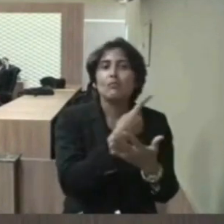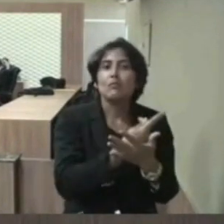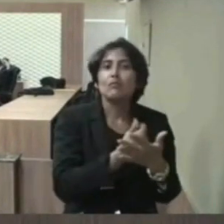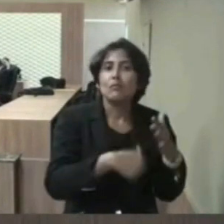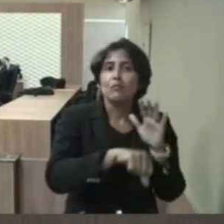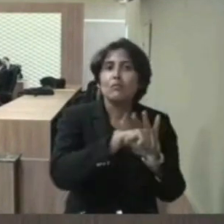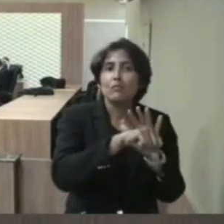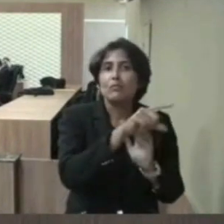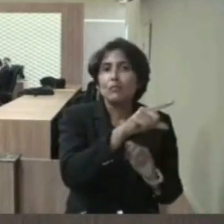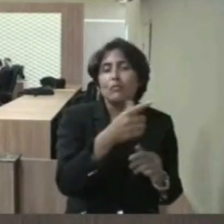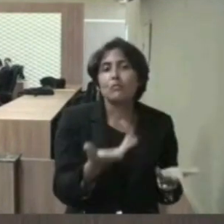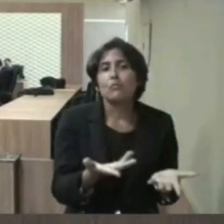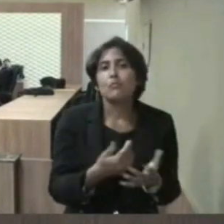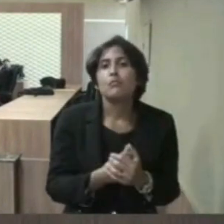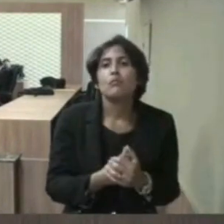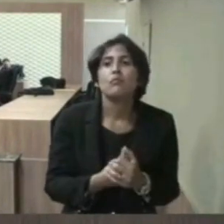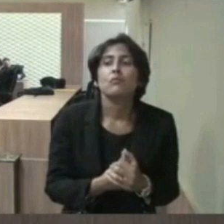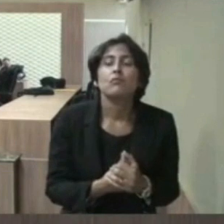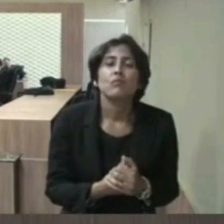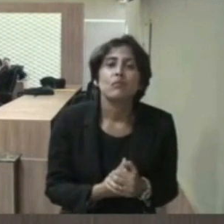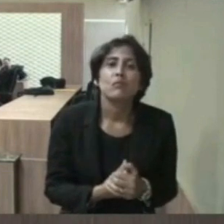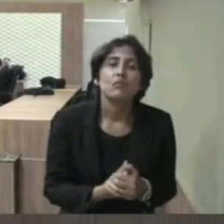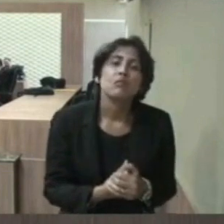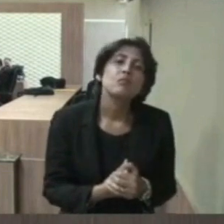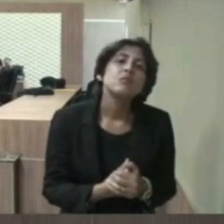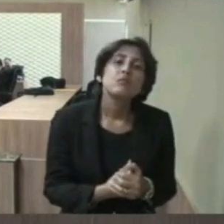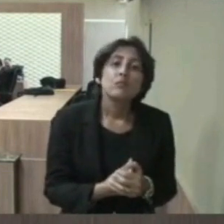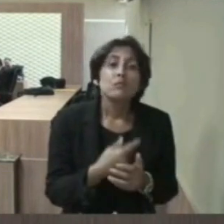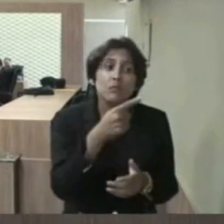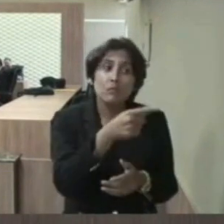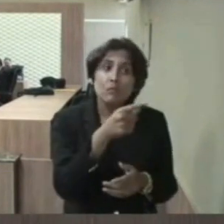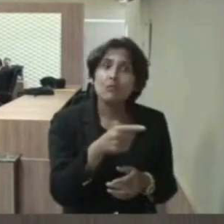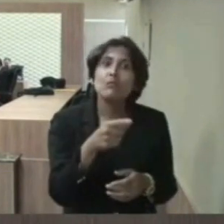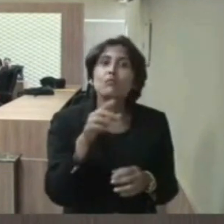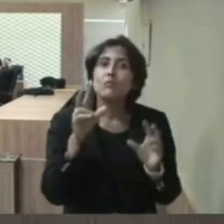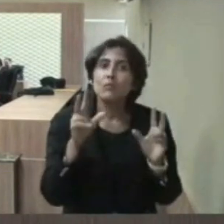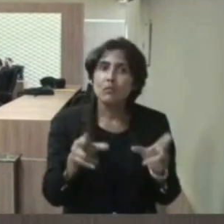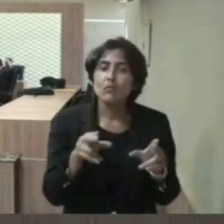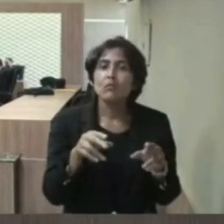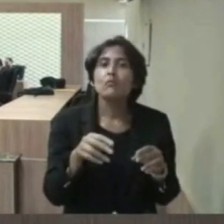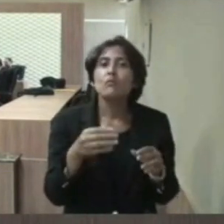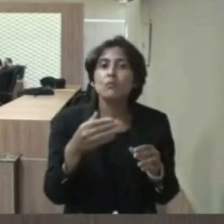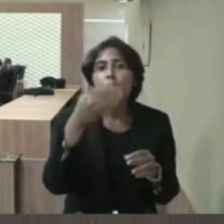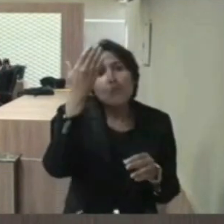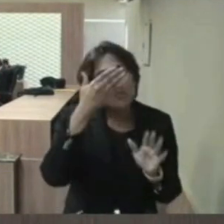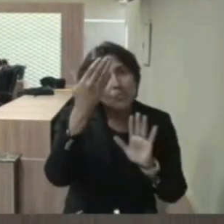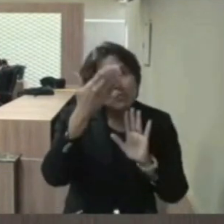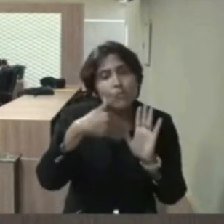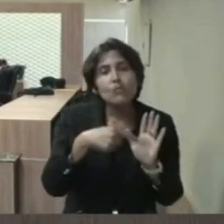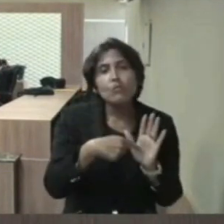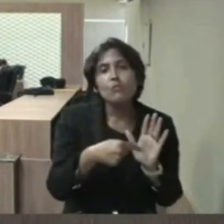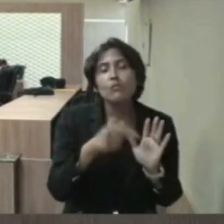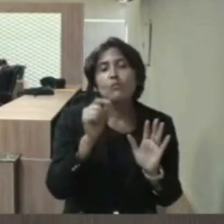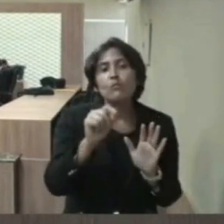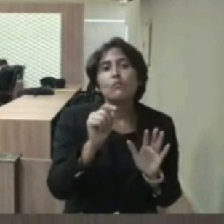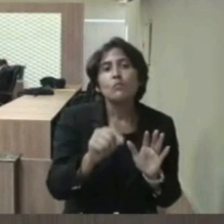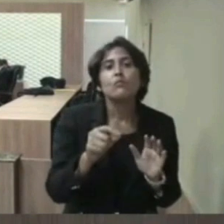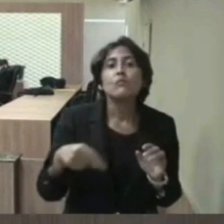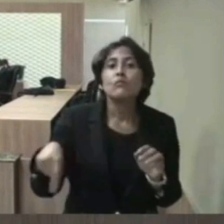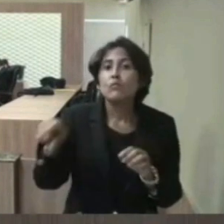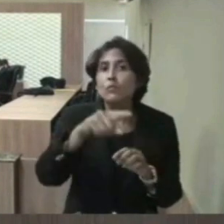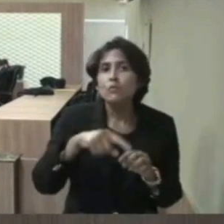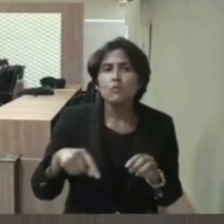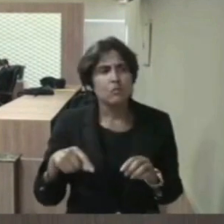relativos aos quocientes eleitoral e partidário. É justamente o caso dos autos, em que ficou demonstrado que o discurso teve impacto na vontade dos